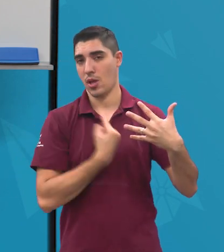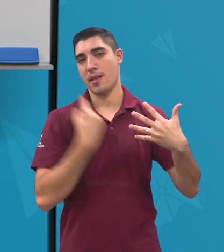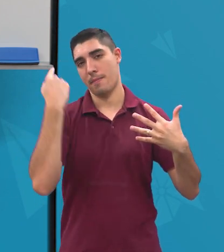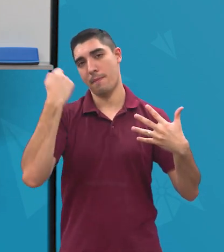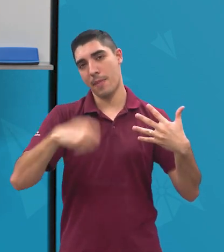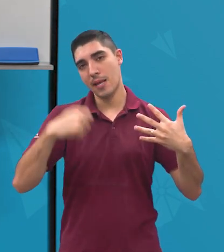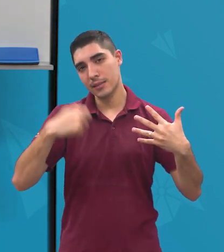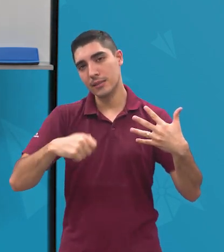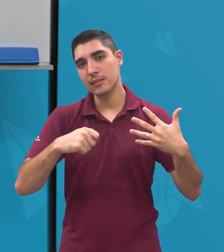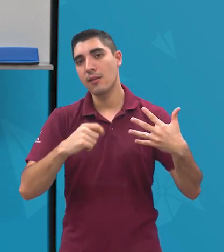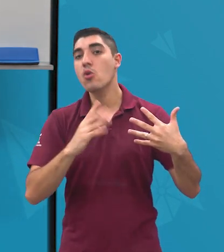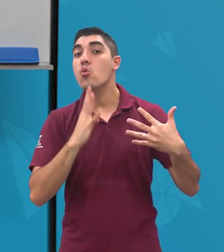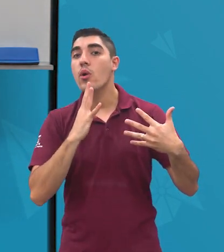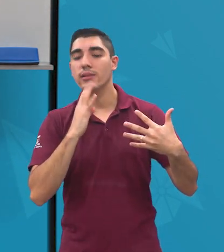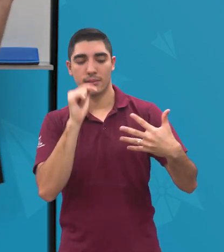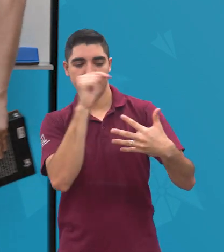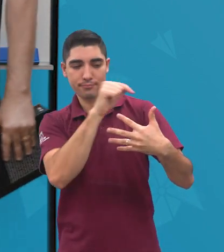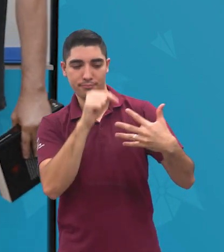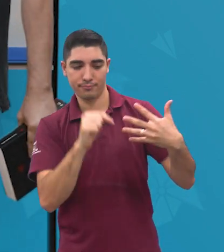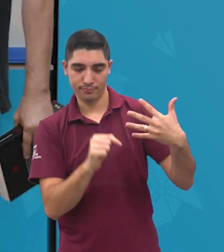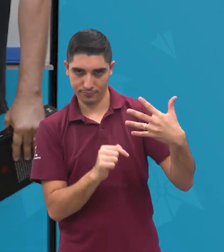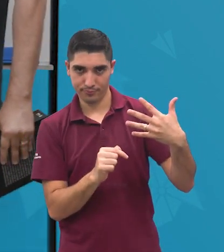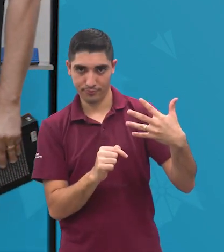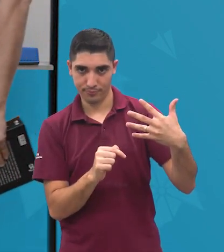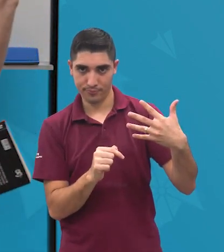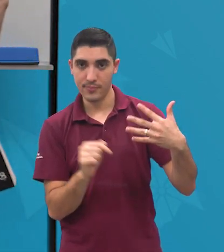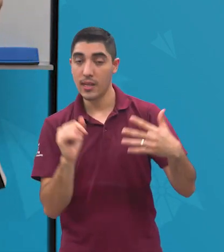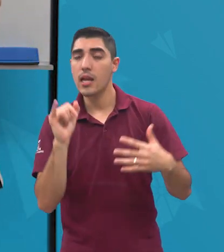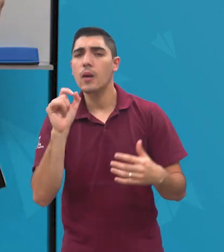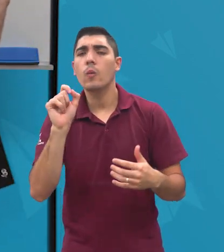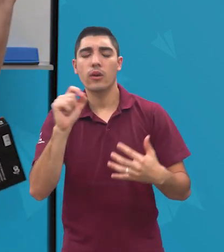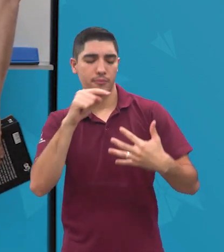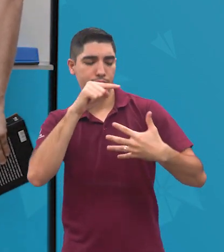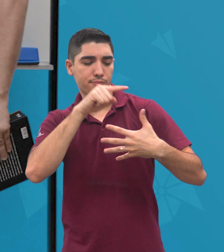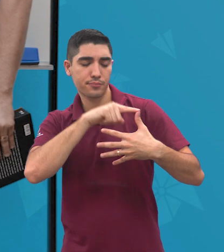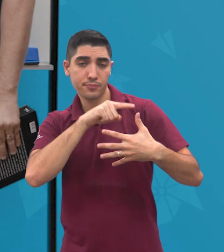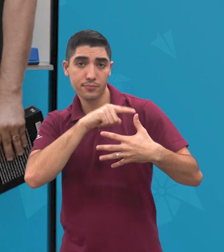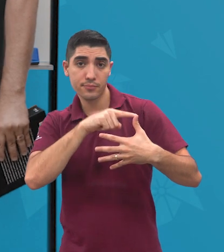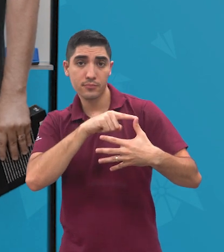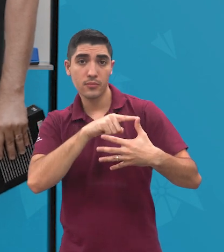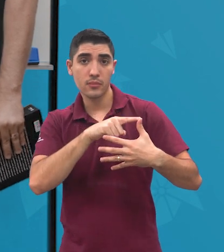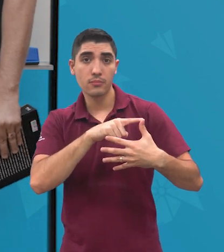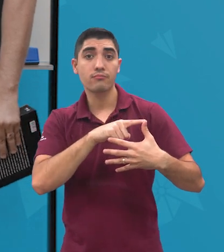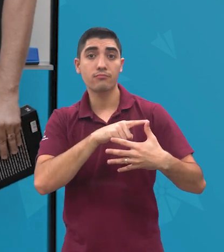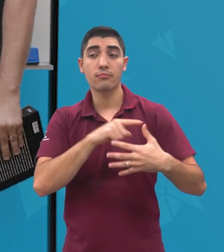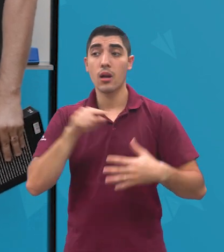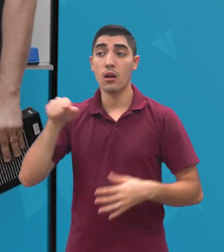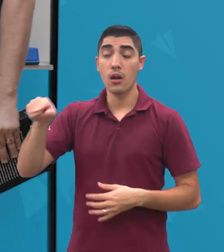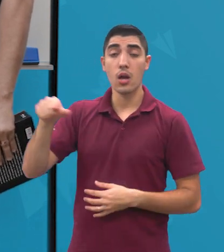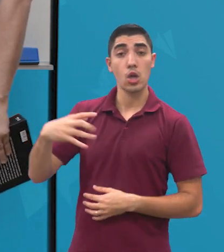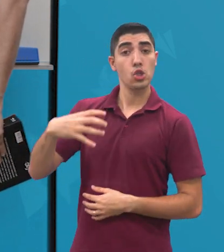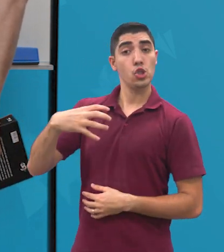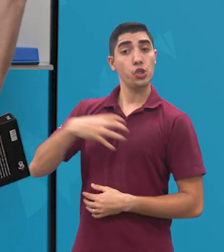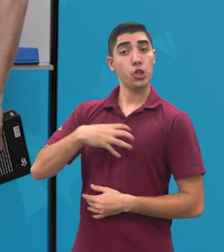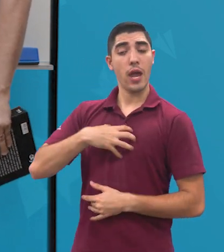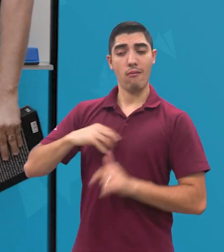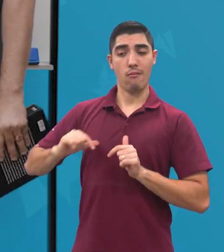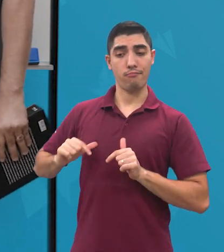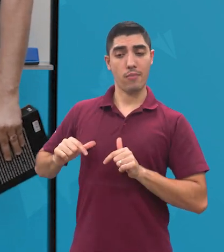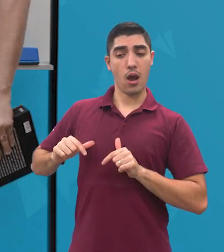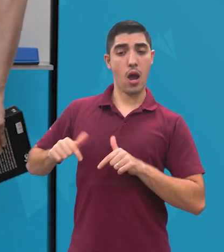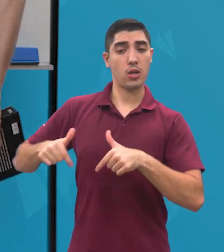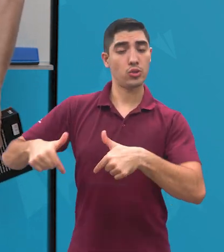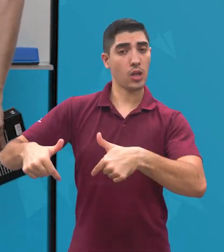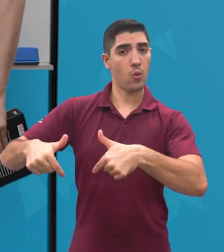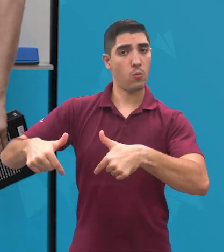na aula de hoje. O primeiro desses elementos são as ações ou condutas de